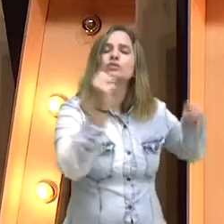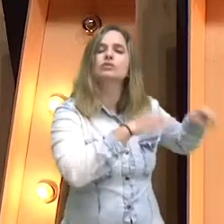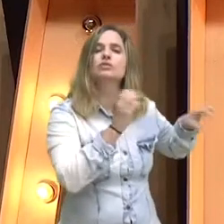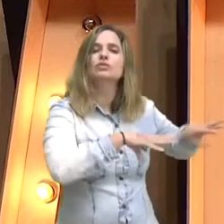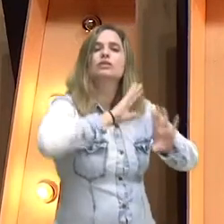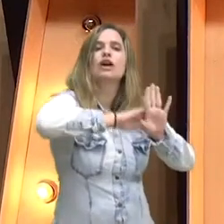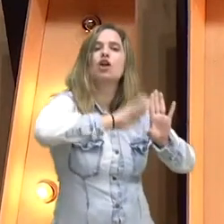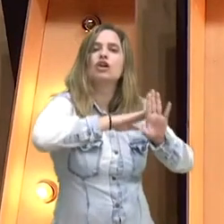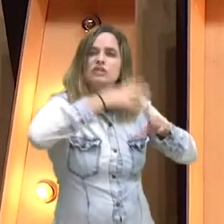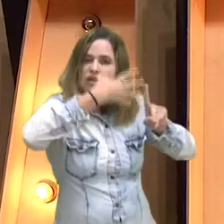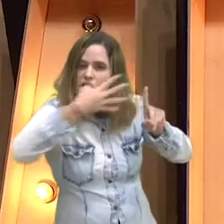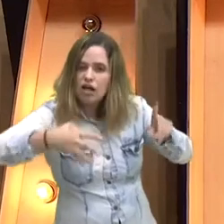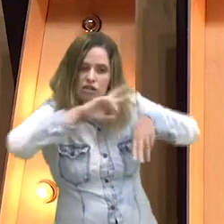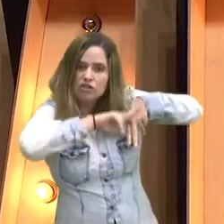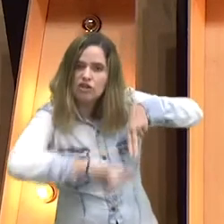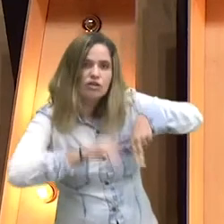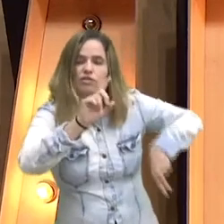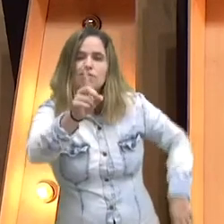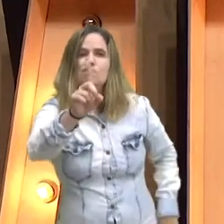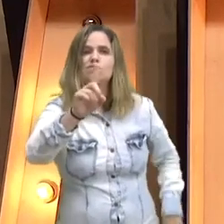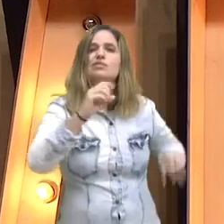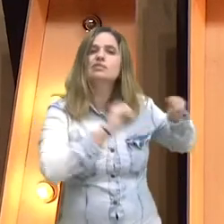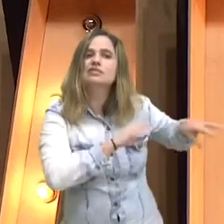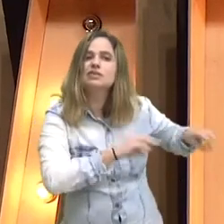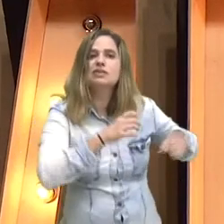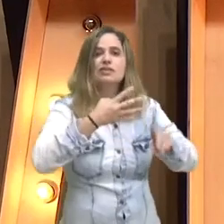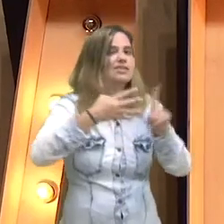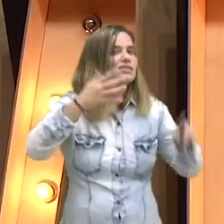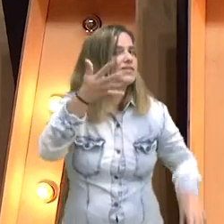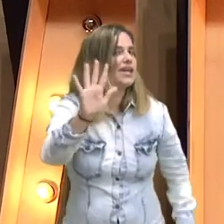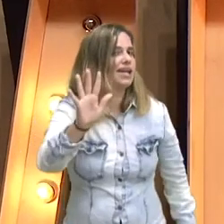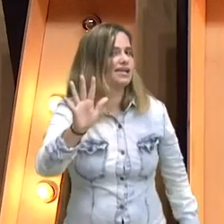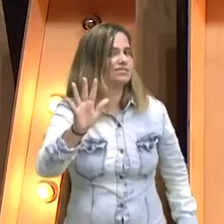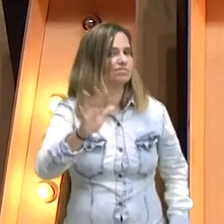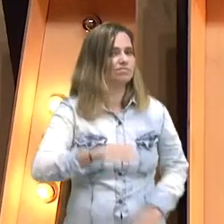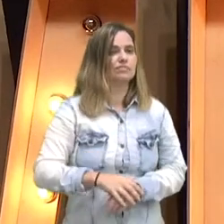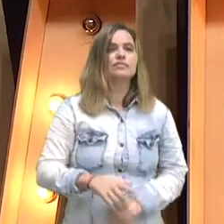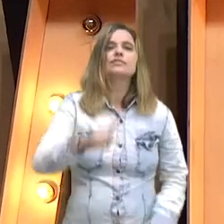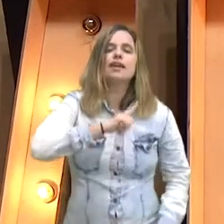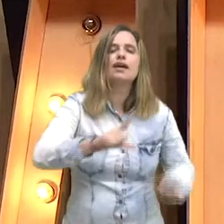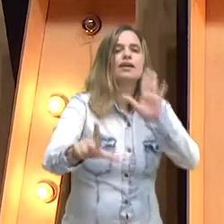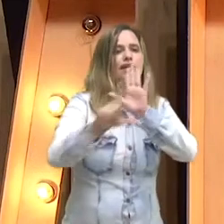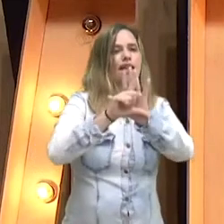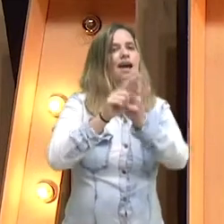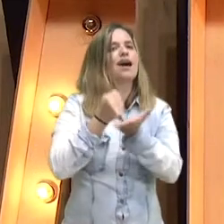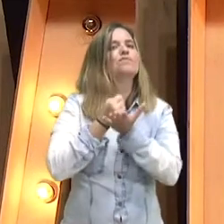filho. Bota na justiça, você nem sabe os direitos que você tem. Tem leis que te garante, papai e